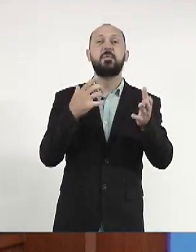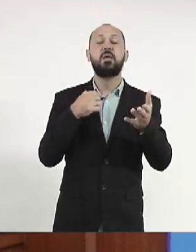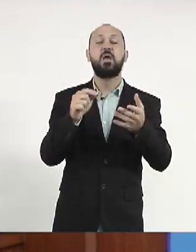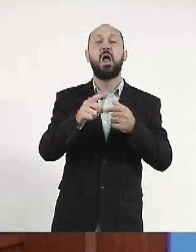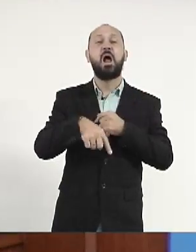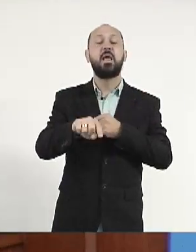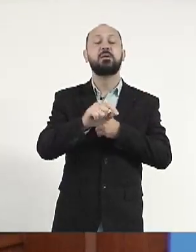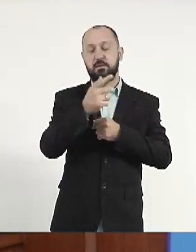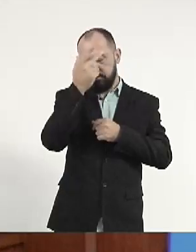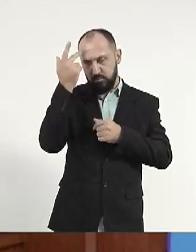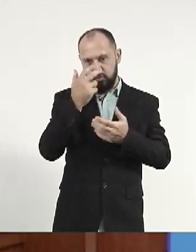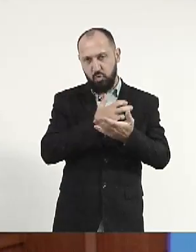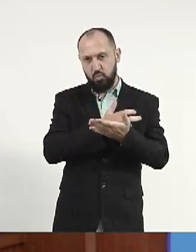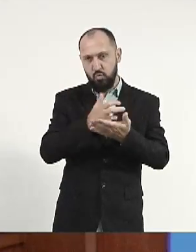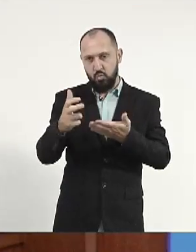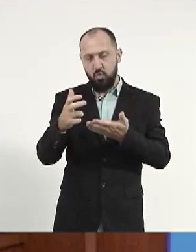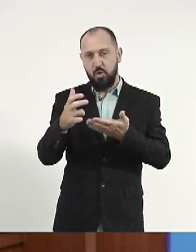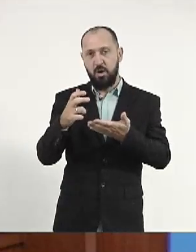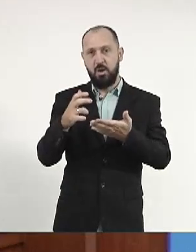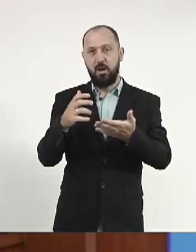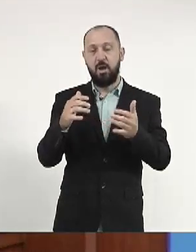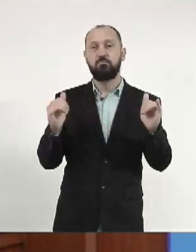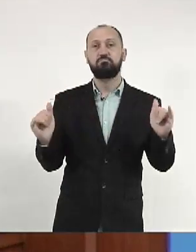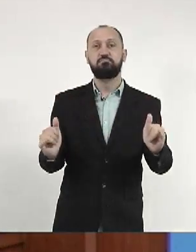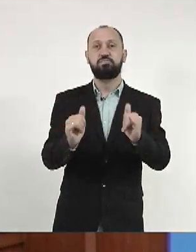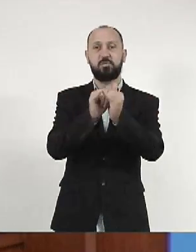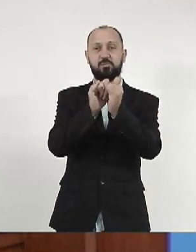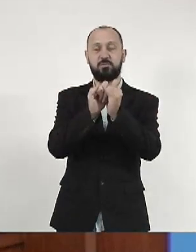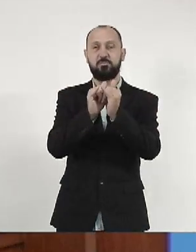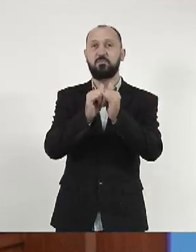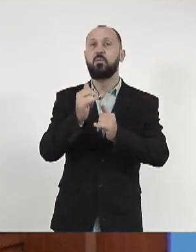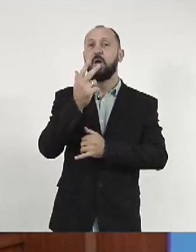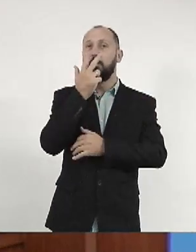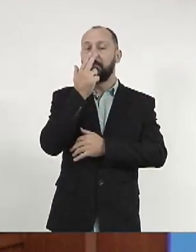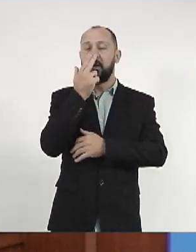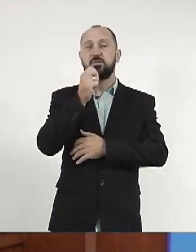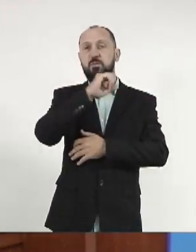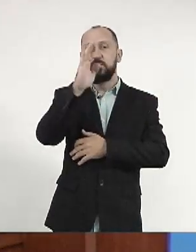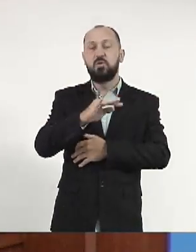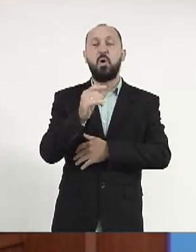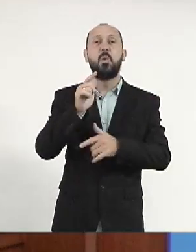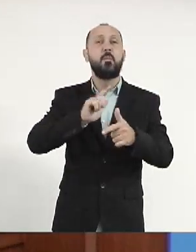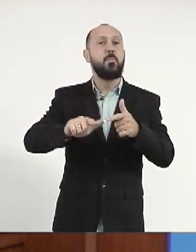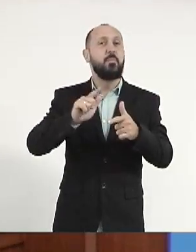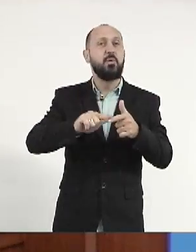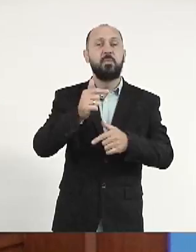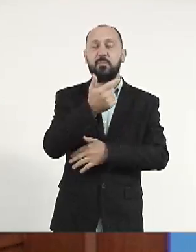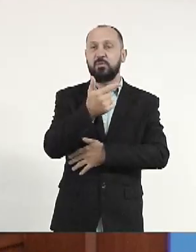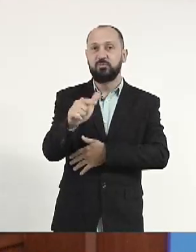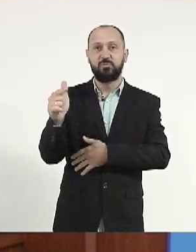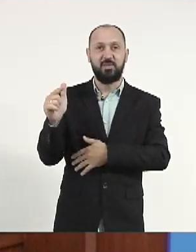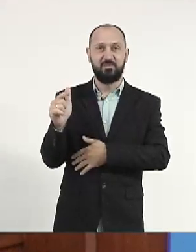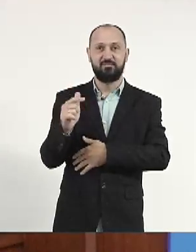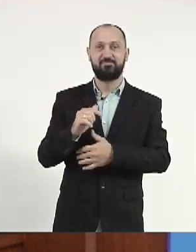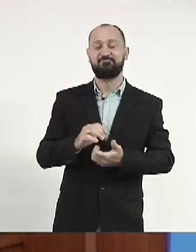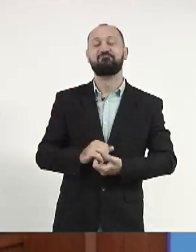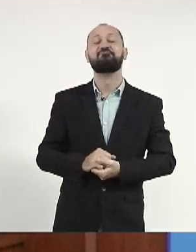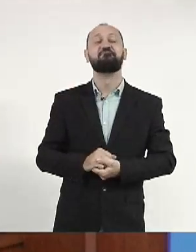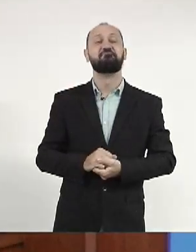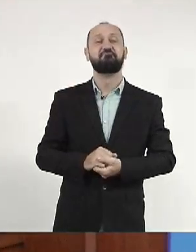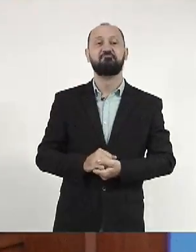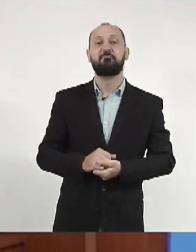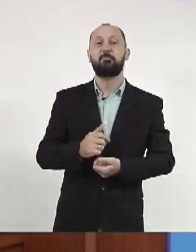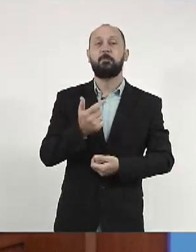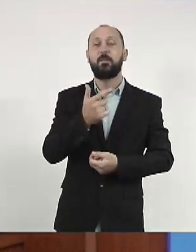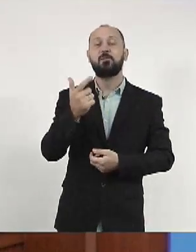aos golpistas. Então, parece que o Brasil não tem problemas mais sérios, não